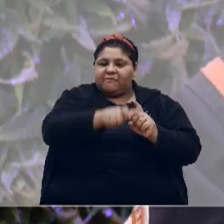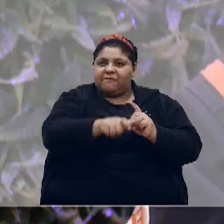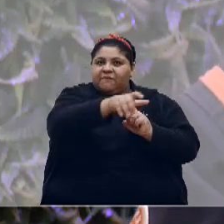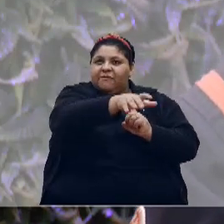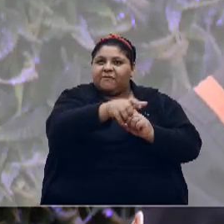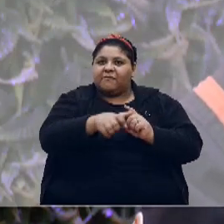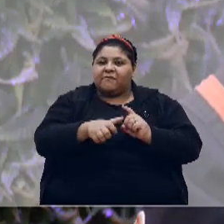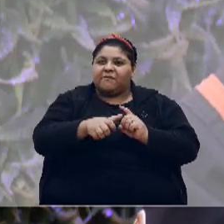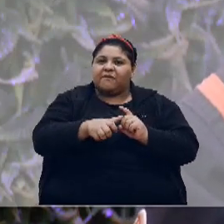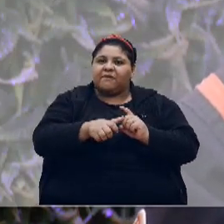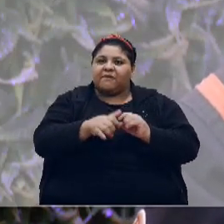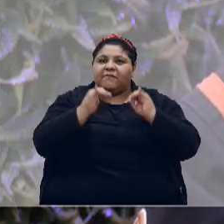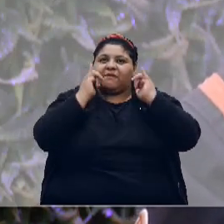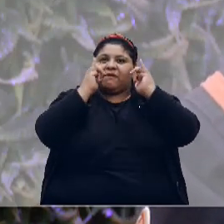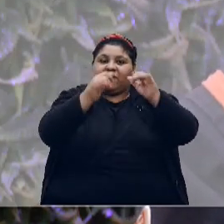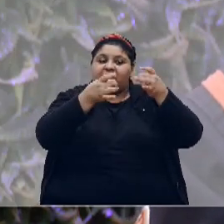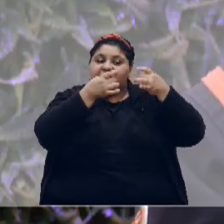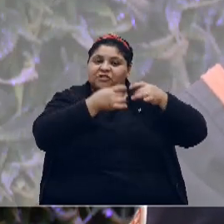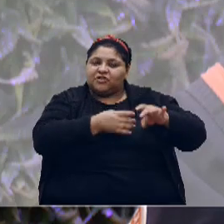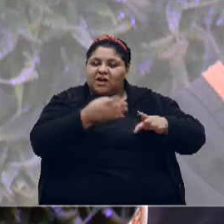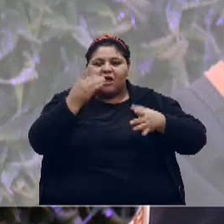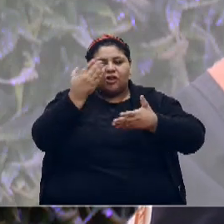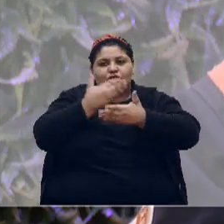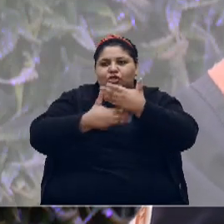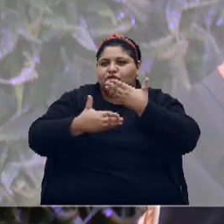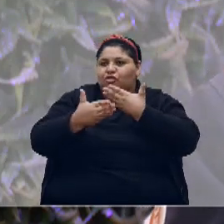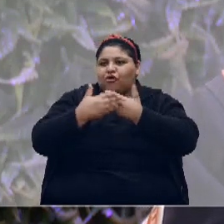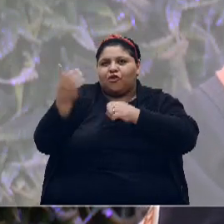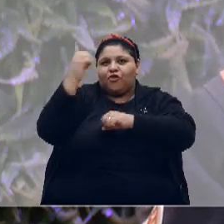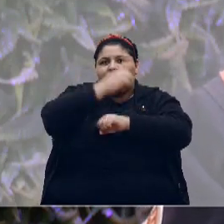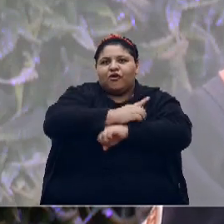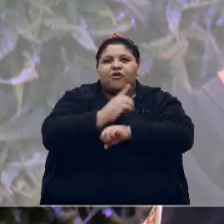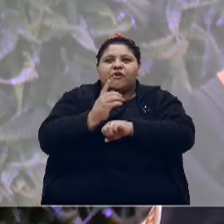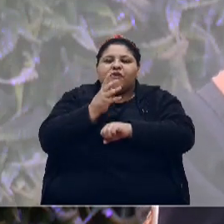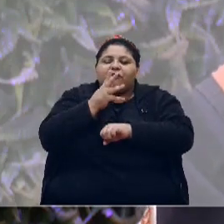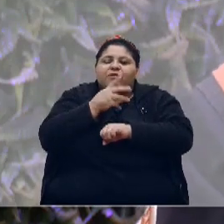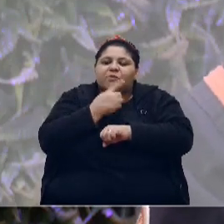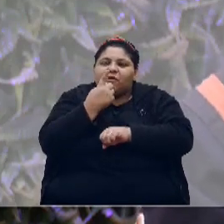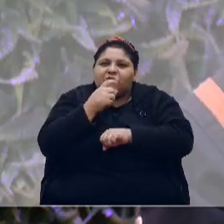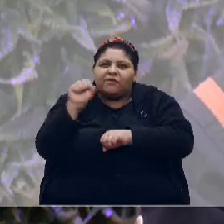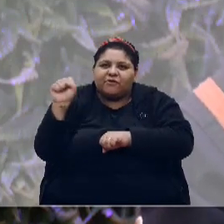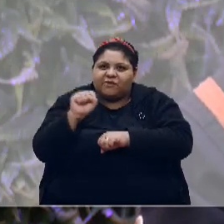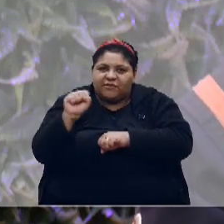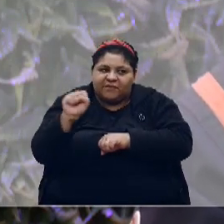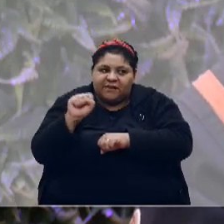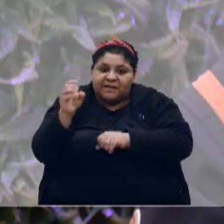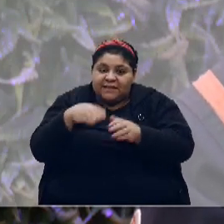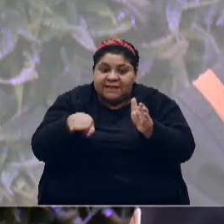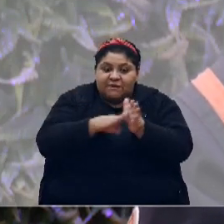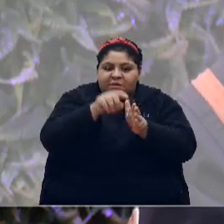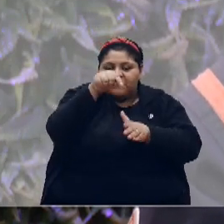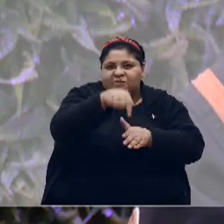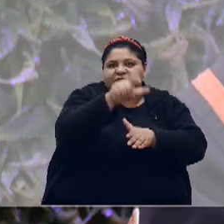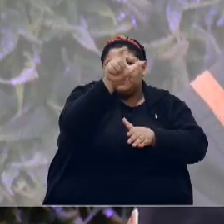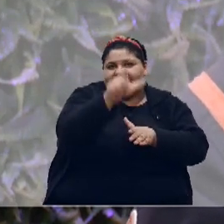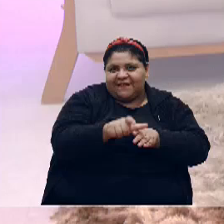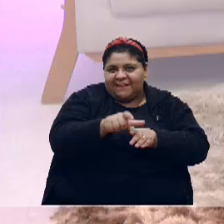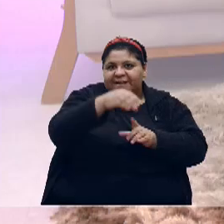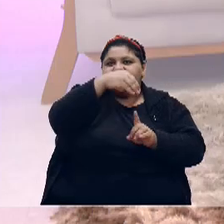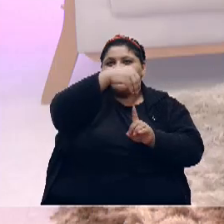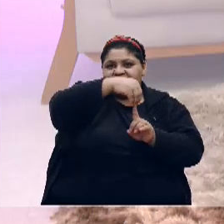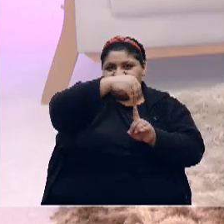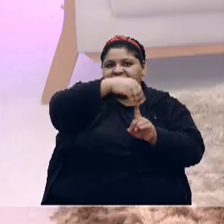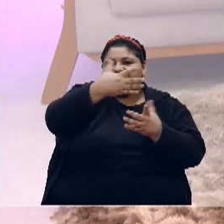ônibus, ela vai prejudicar o resto do dia dela, tu pode demorar um segundinho para arrancar teu ônibus que dá tempo dela chegar. Né?